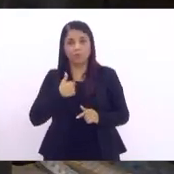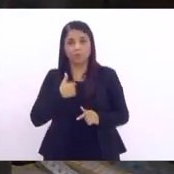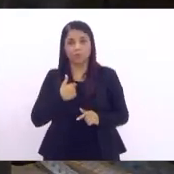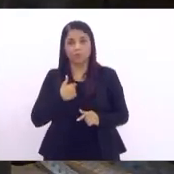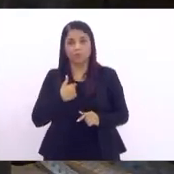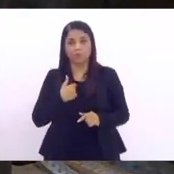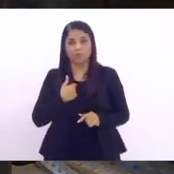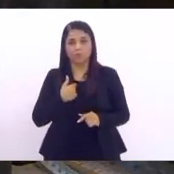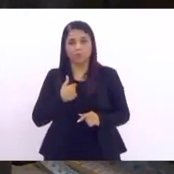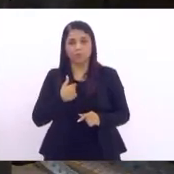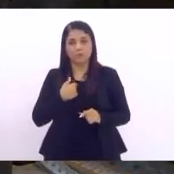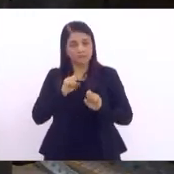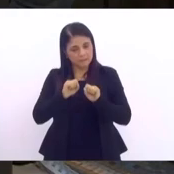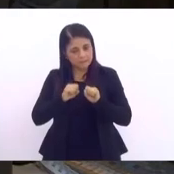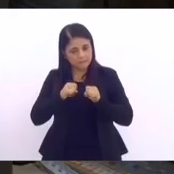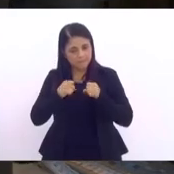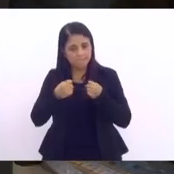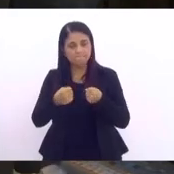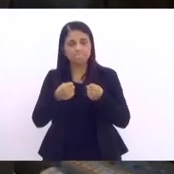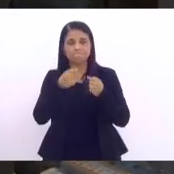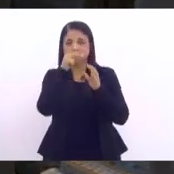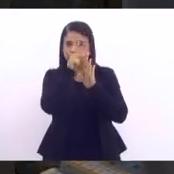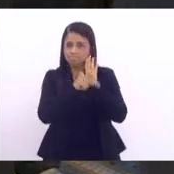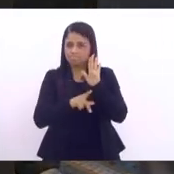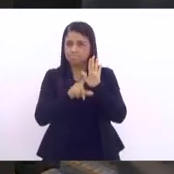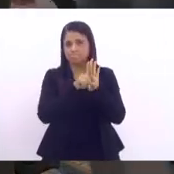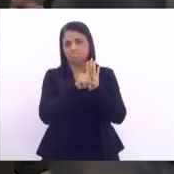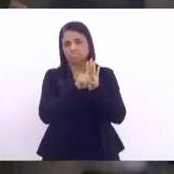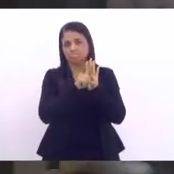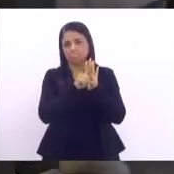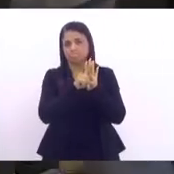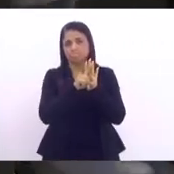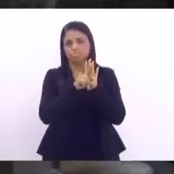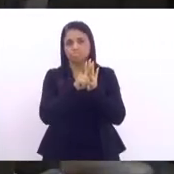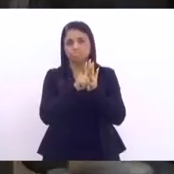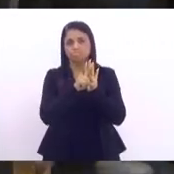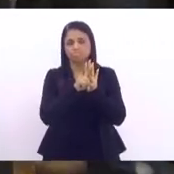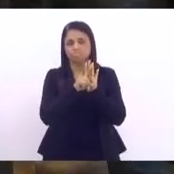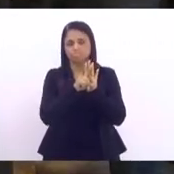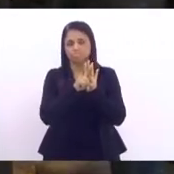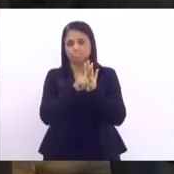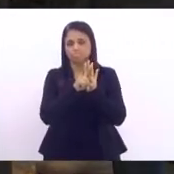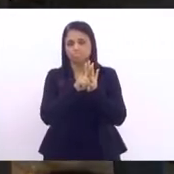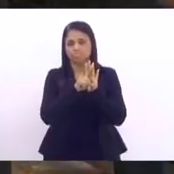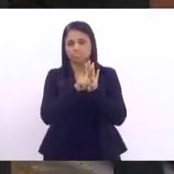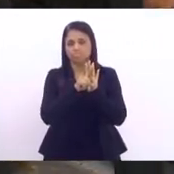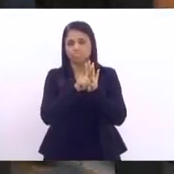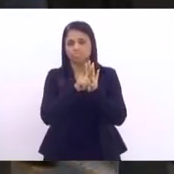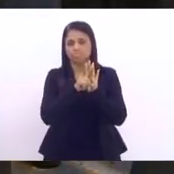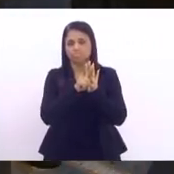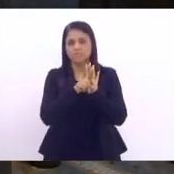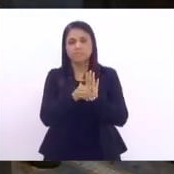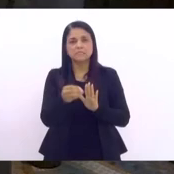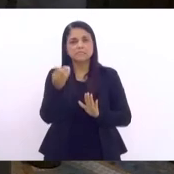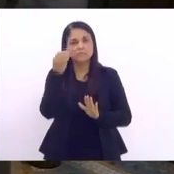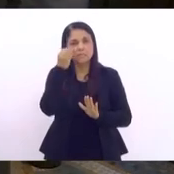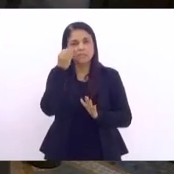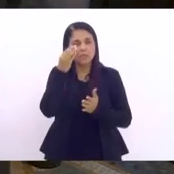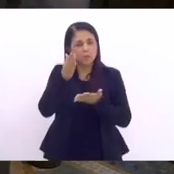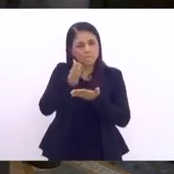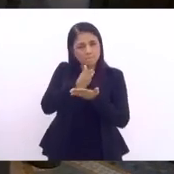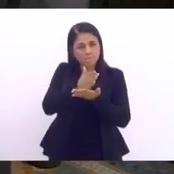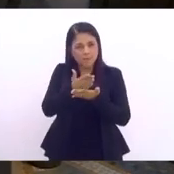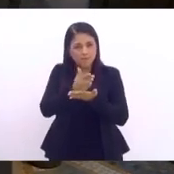esse projeto porque está tentando mediar um conflito de